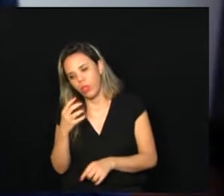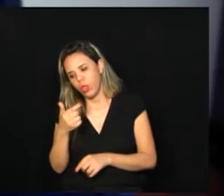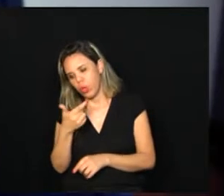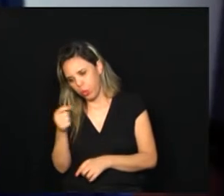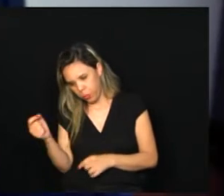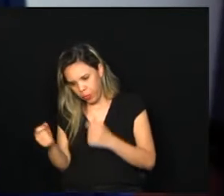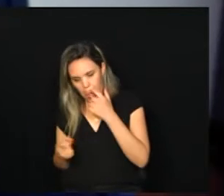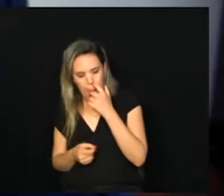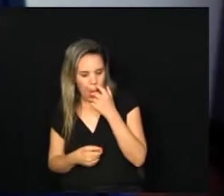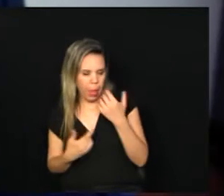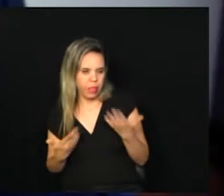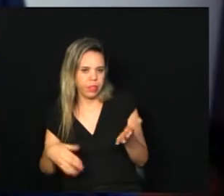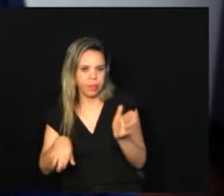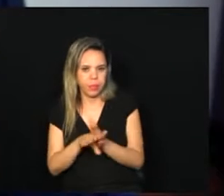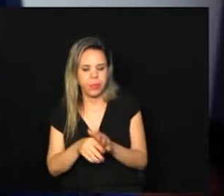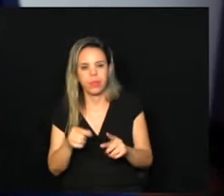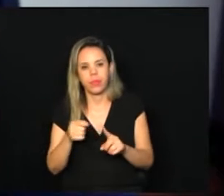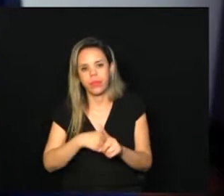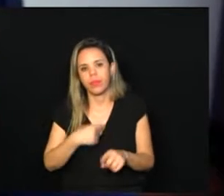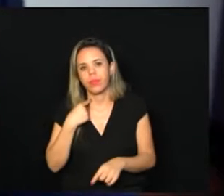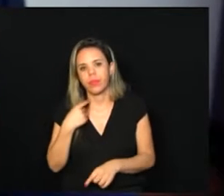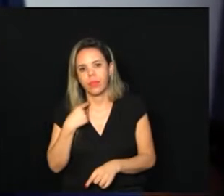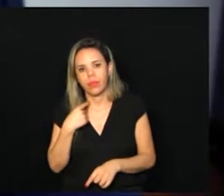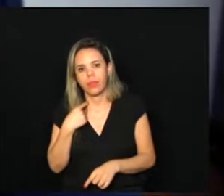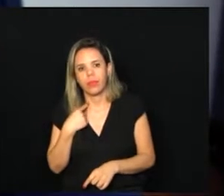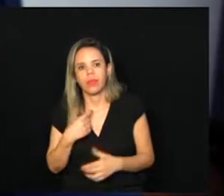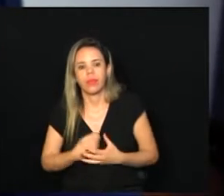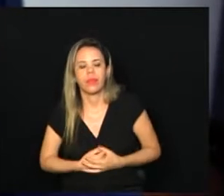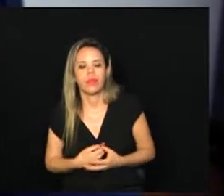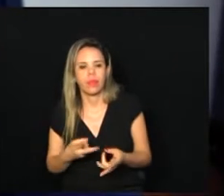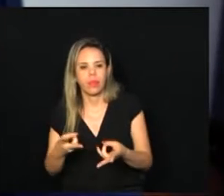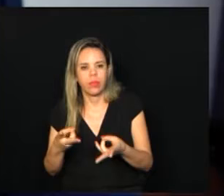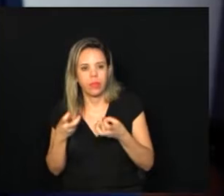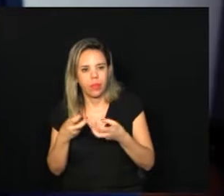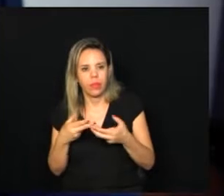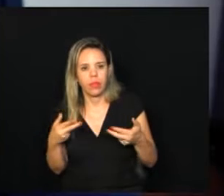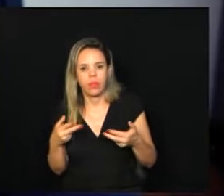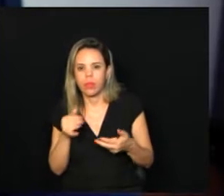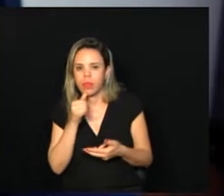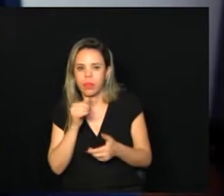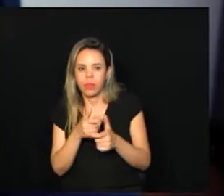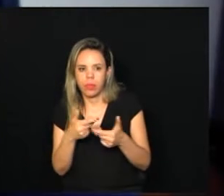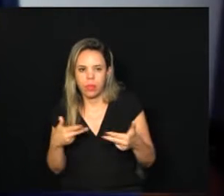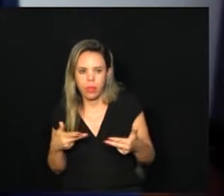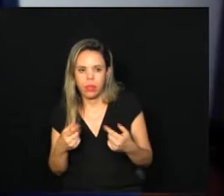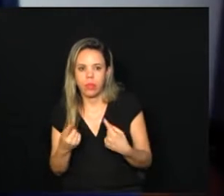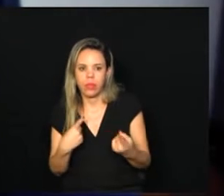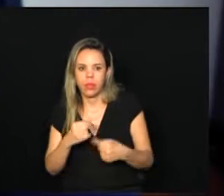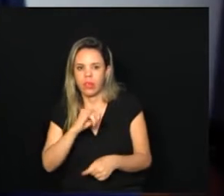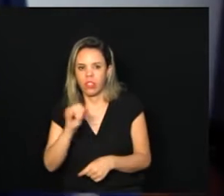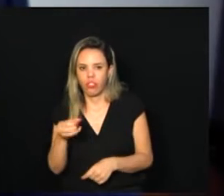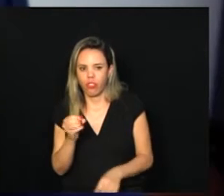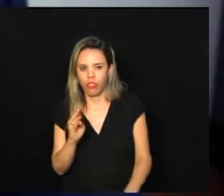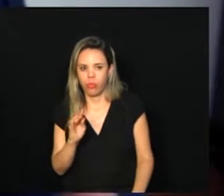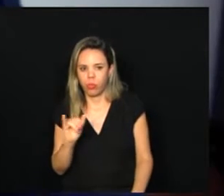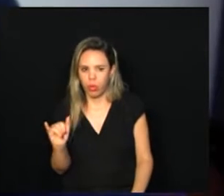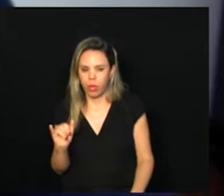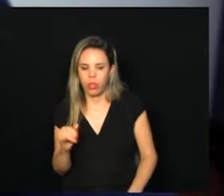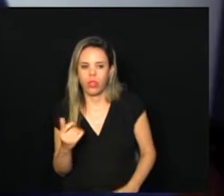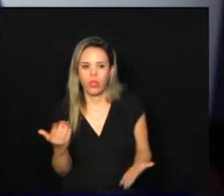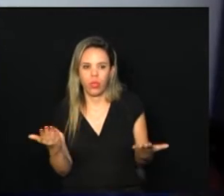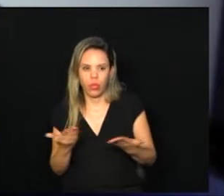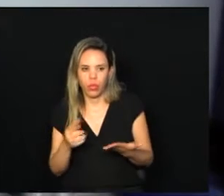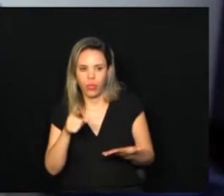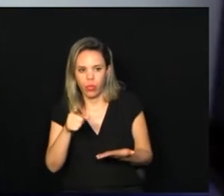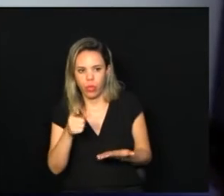2020. Então, quando chegou em maio, nós observamos uma discrepância na John Boy. Uhum. E hoje,